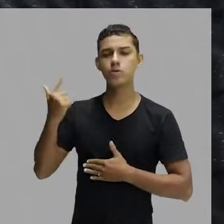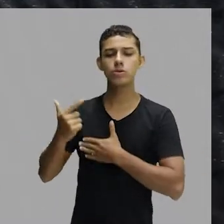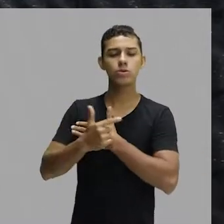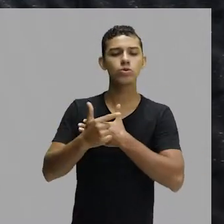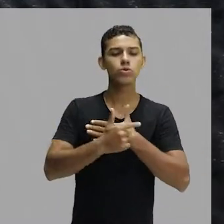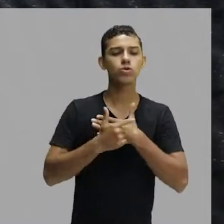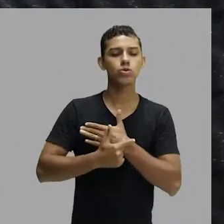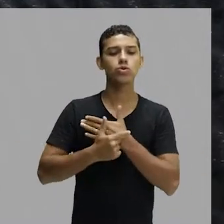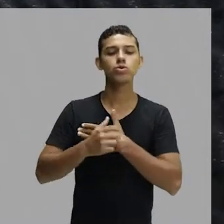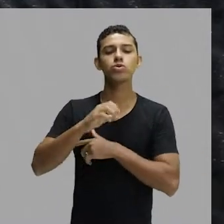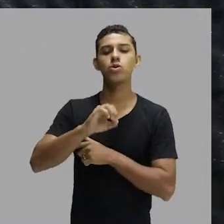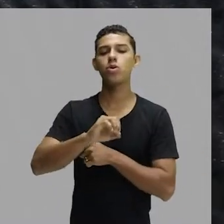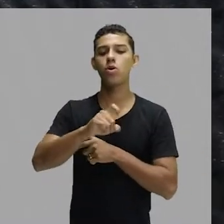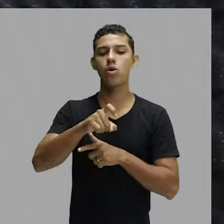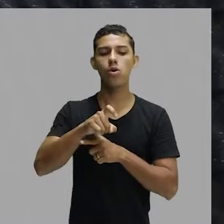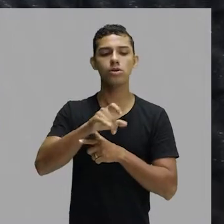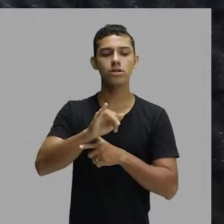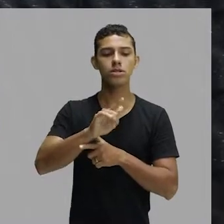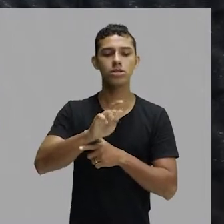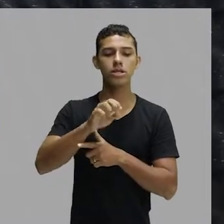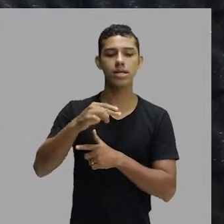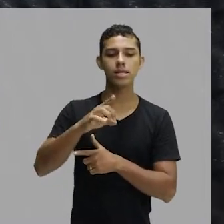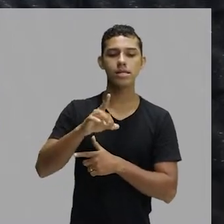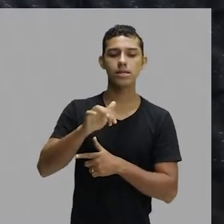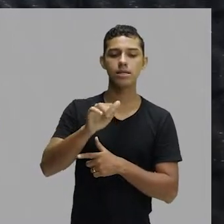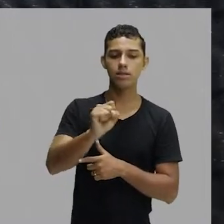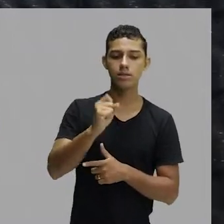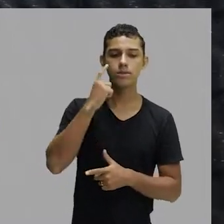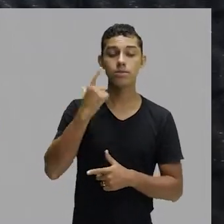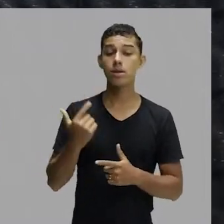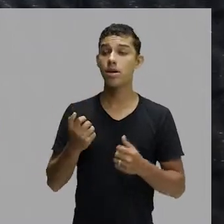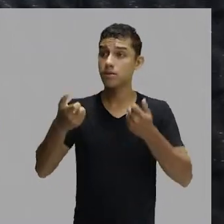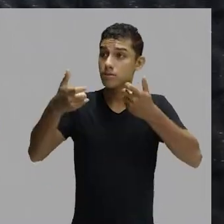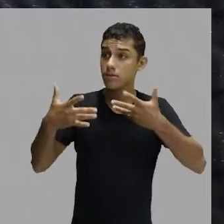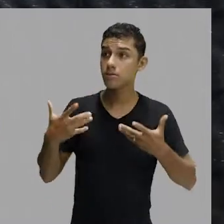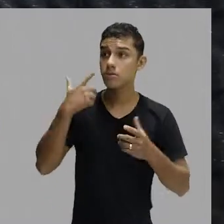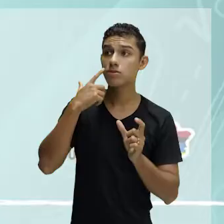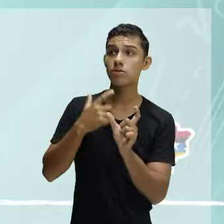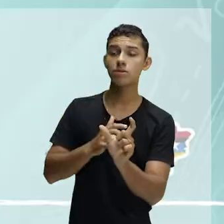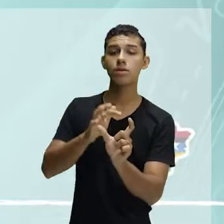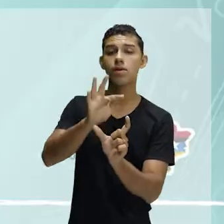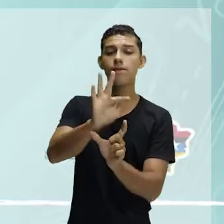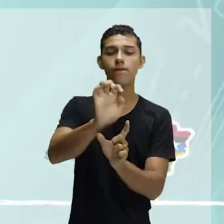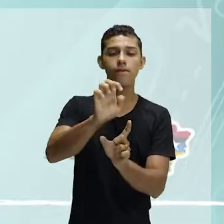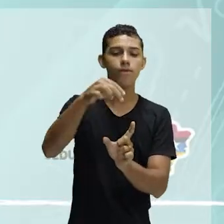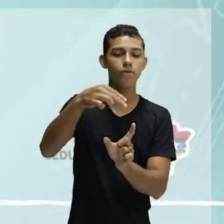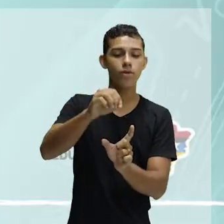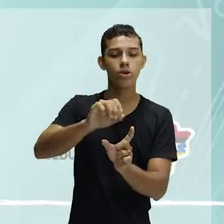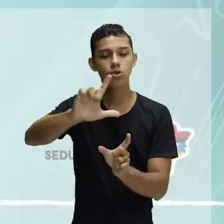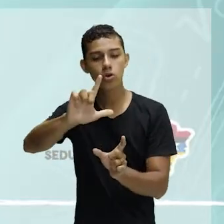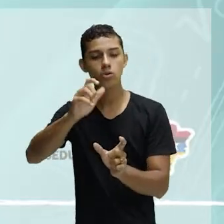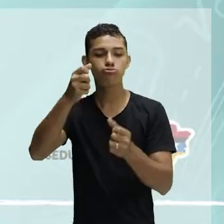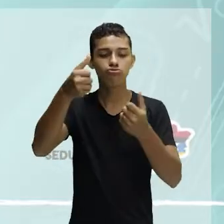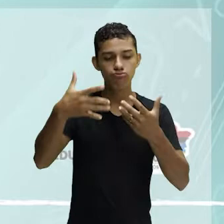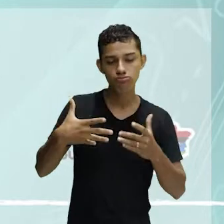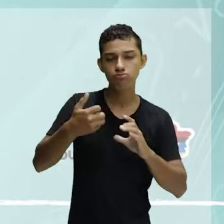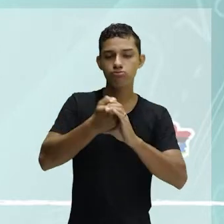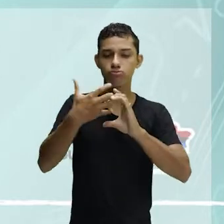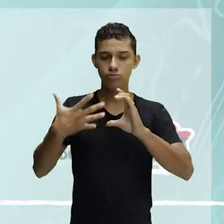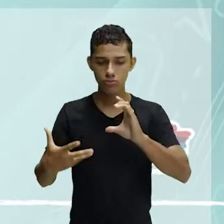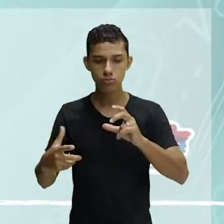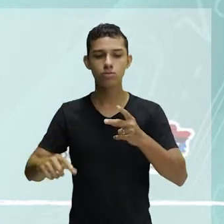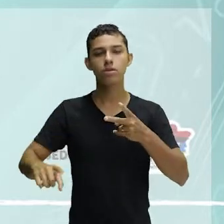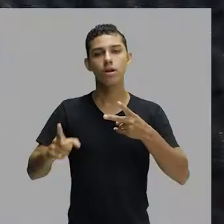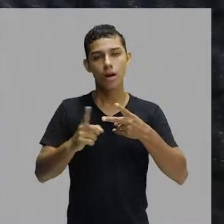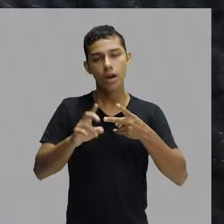funções oxigenadas. E vamos destacar a função fenol, certo? Vamos falar das suas